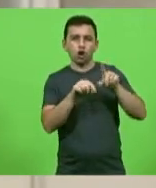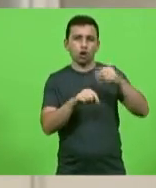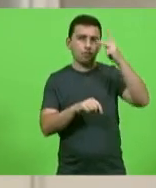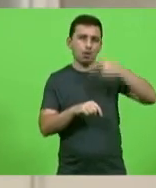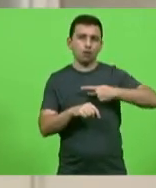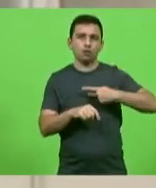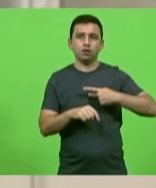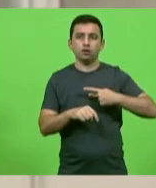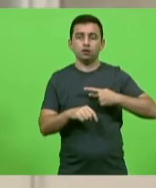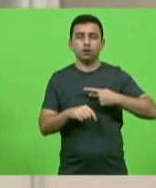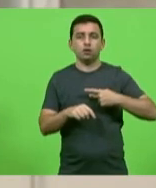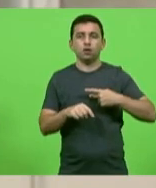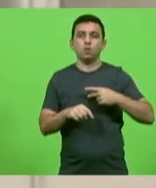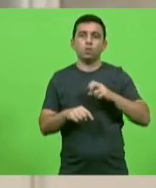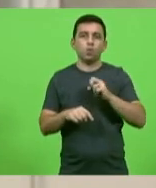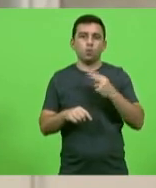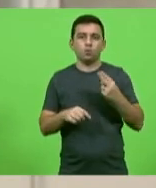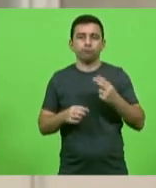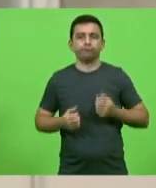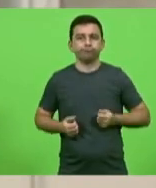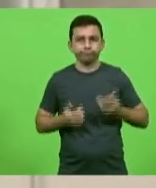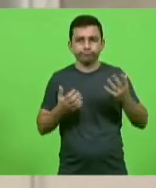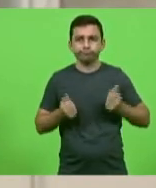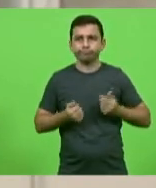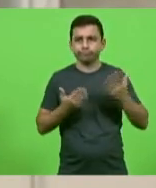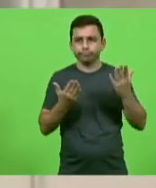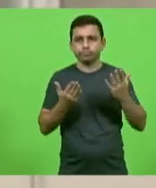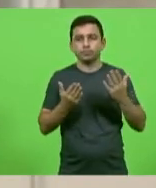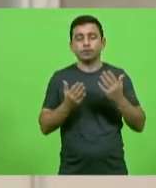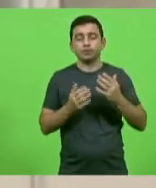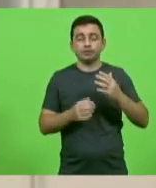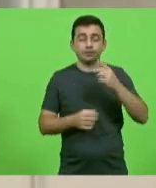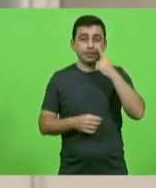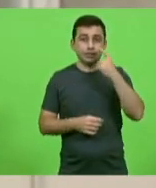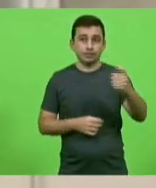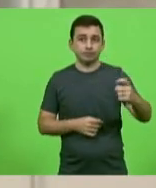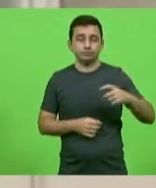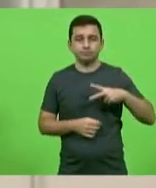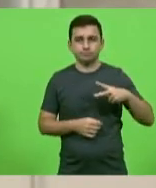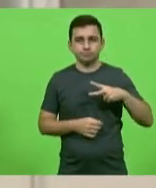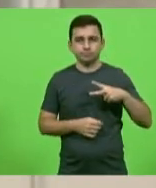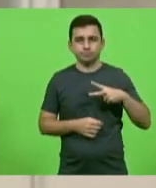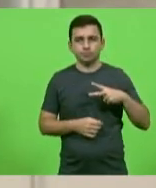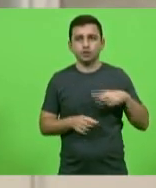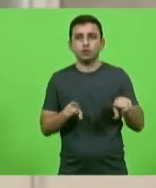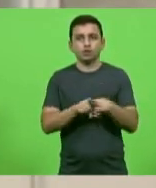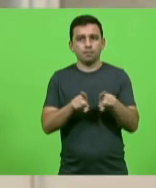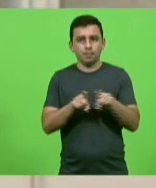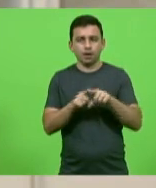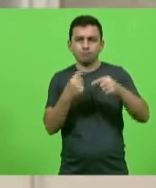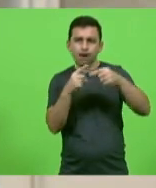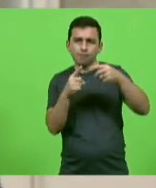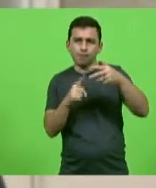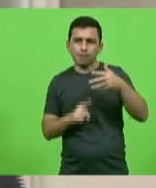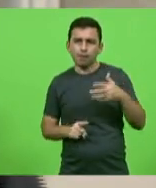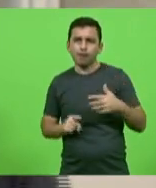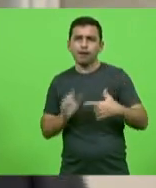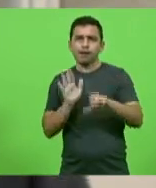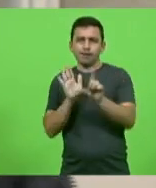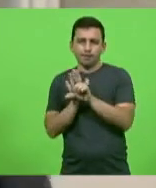uso da máquina pública para beneficiar interesses privados Além disso os requisitos legais